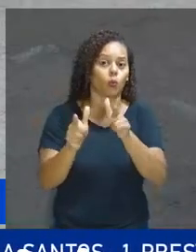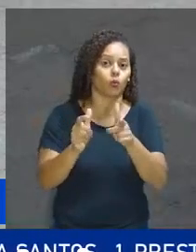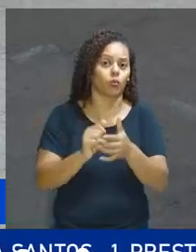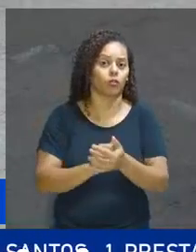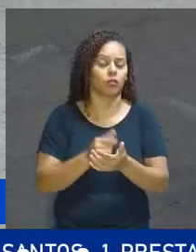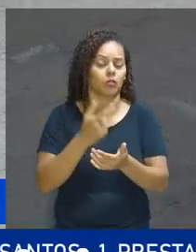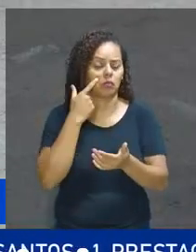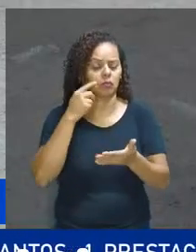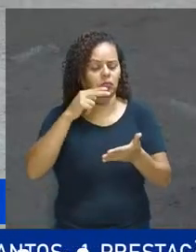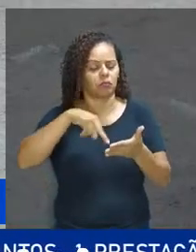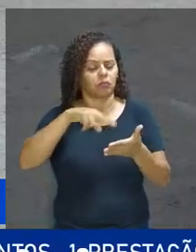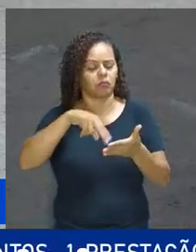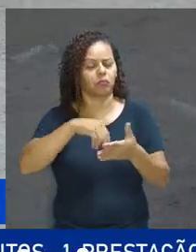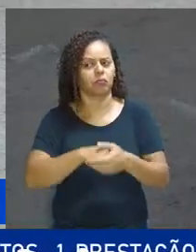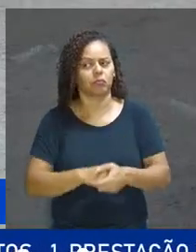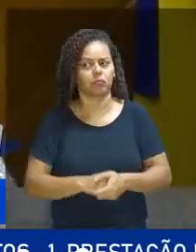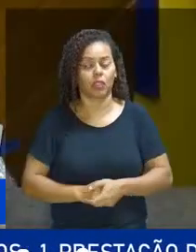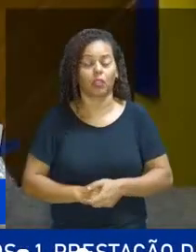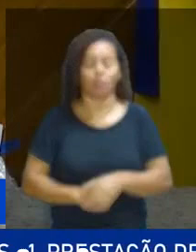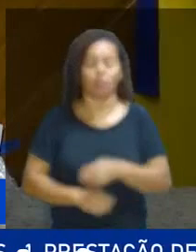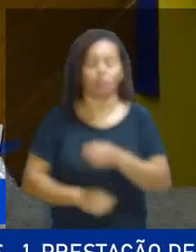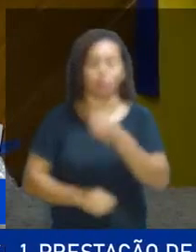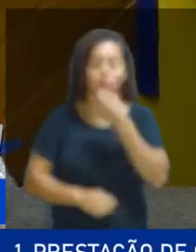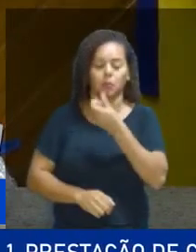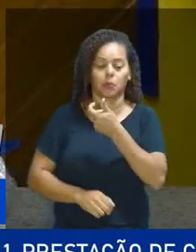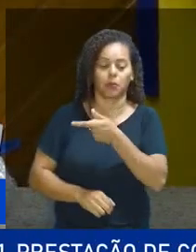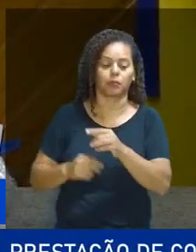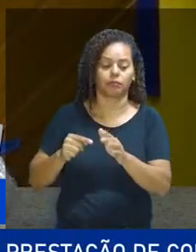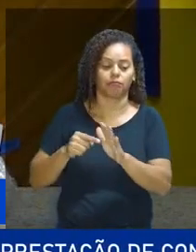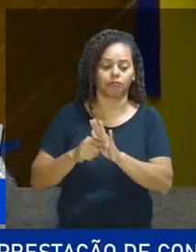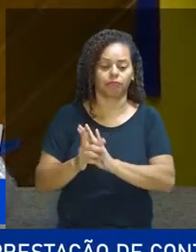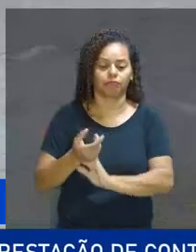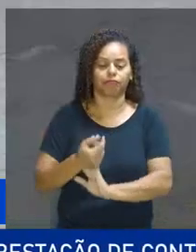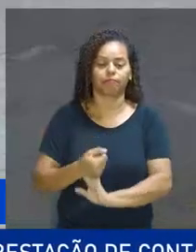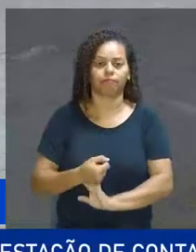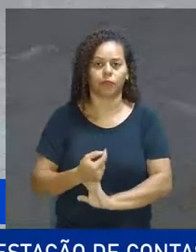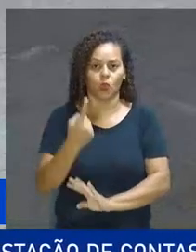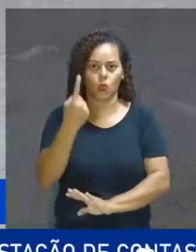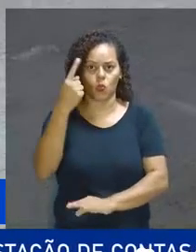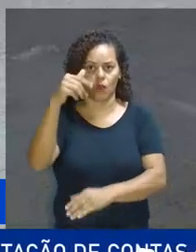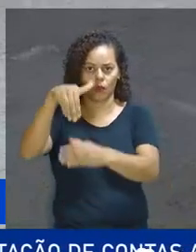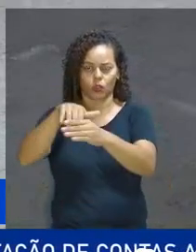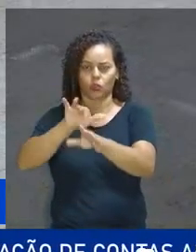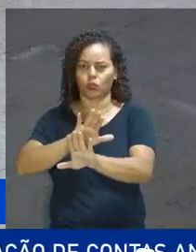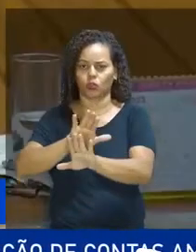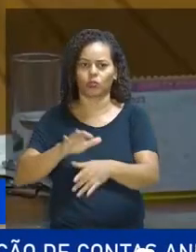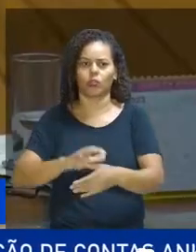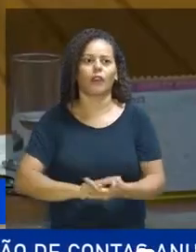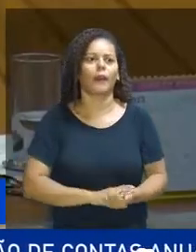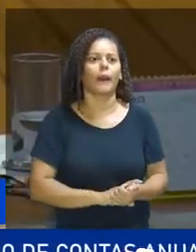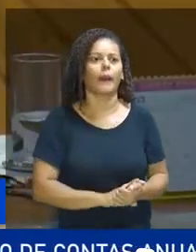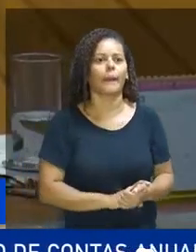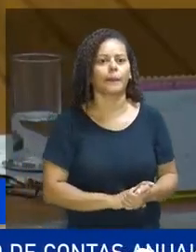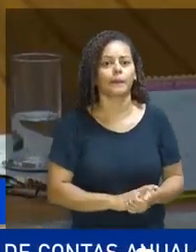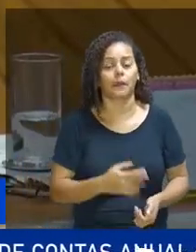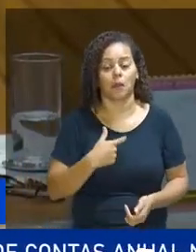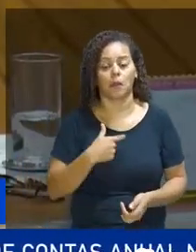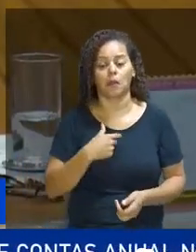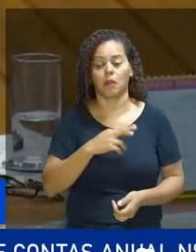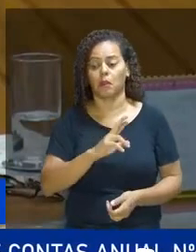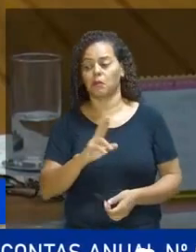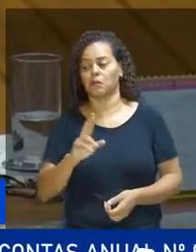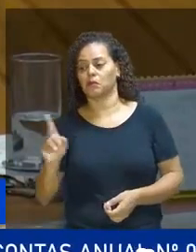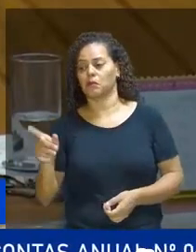boa a intervenção de Vossa Excelência, doutor Anselmo. Como vota o juiz Paulo Madeira? Senhor presidente, eu também vou acompanhar a